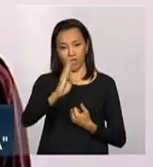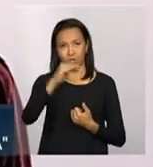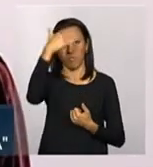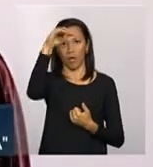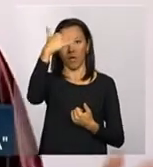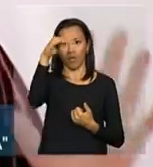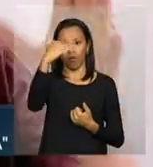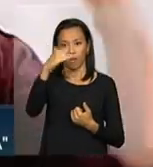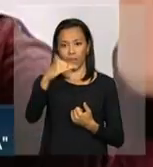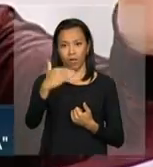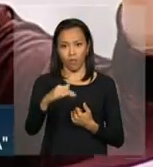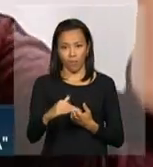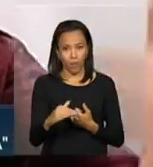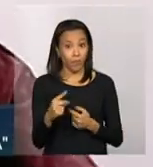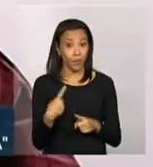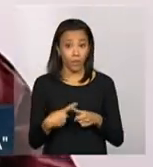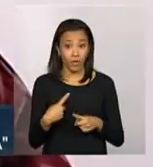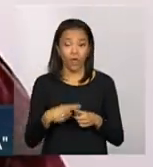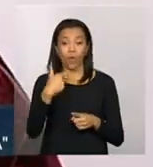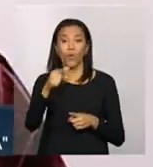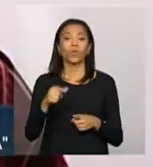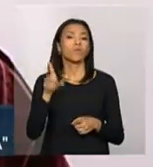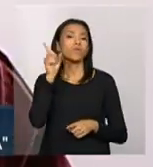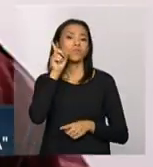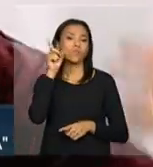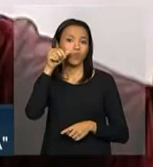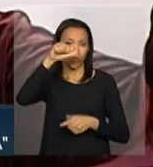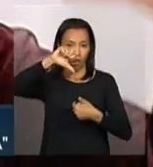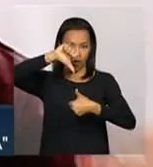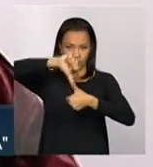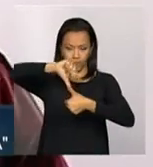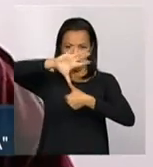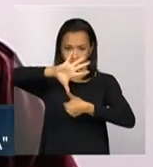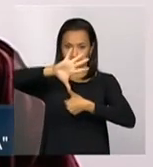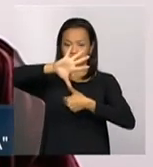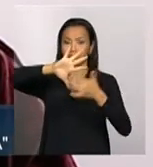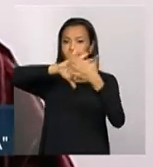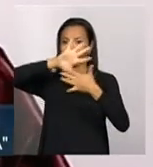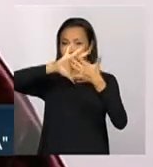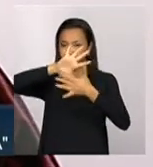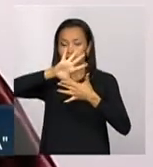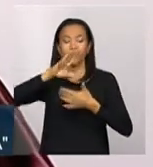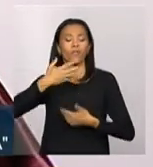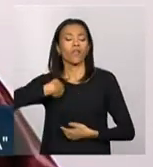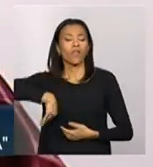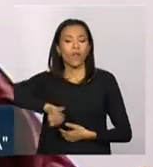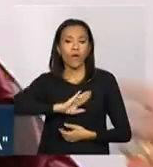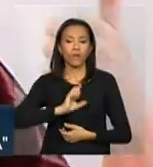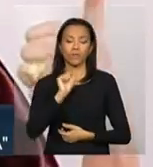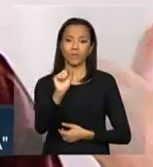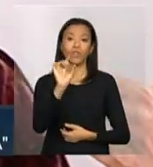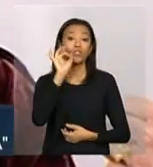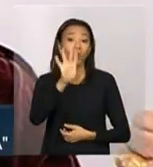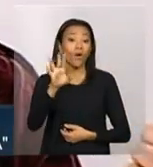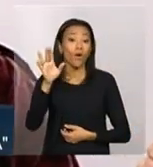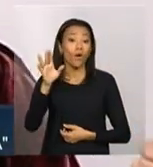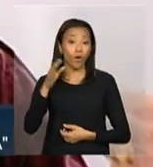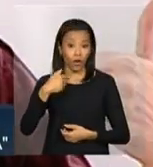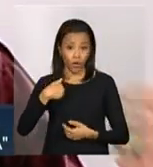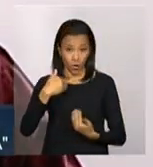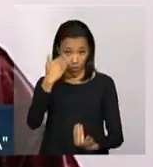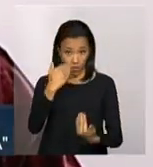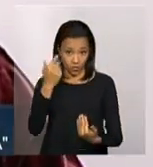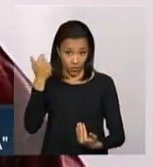Pior. No continente americano, as Américas, a gente só ganha